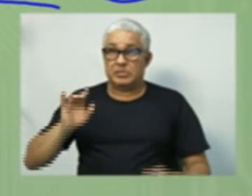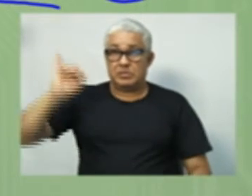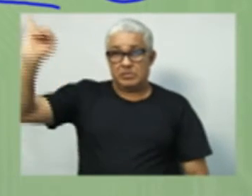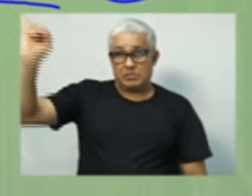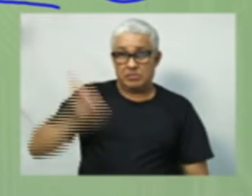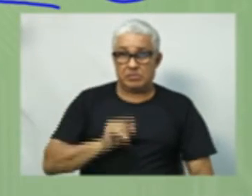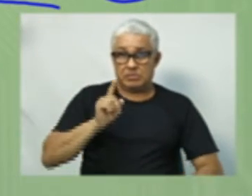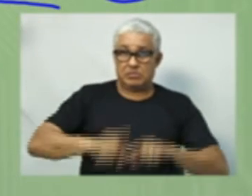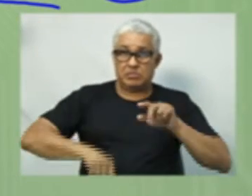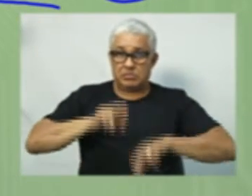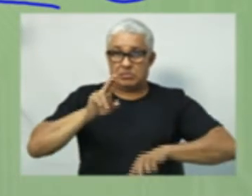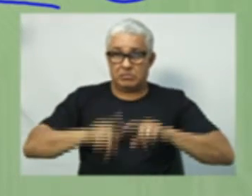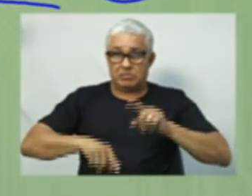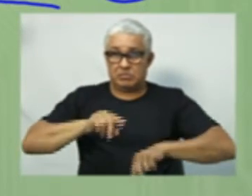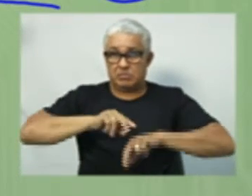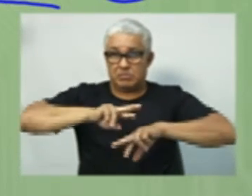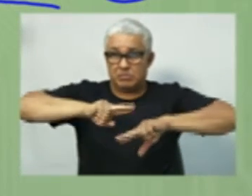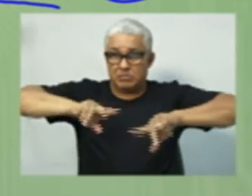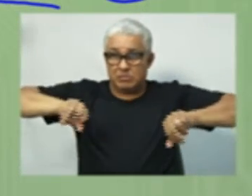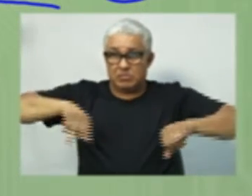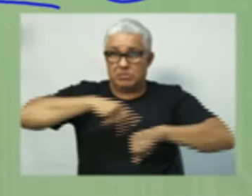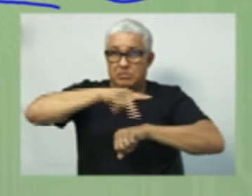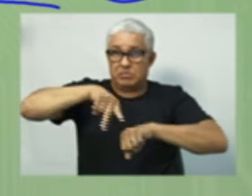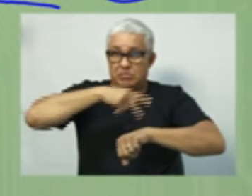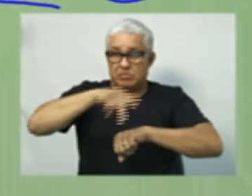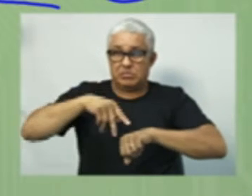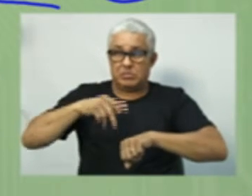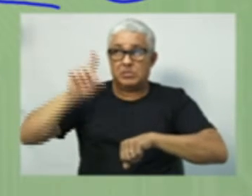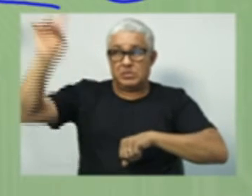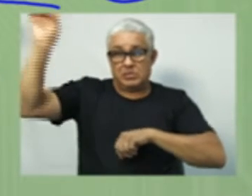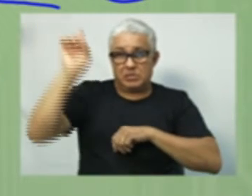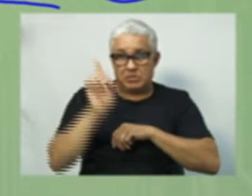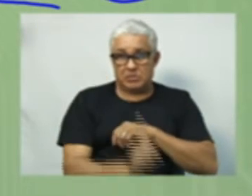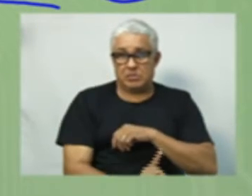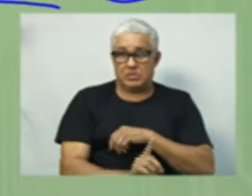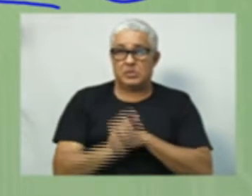estrangeiro gerou um fato gerador.